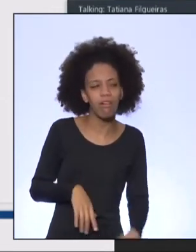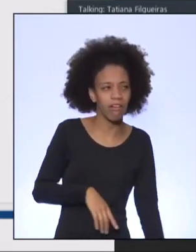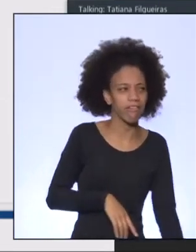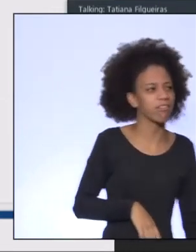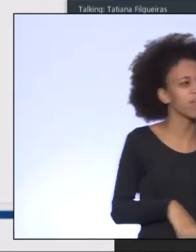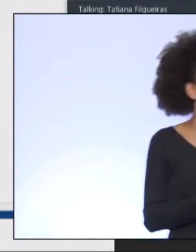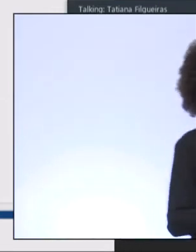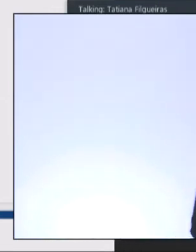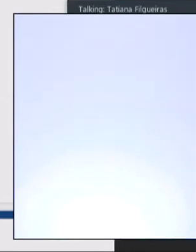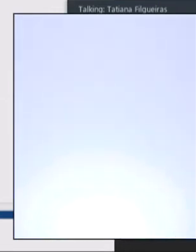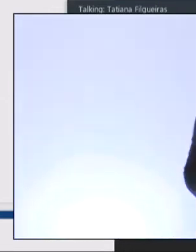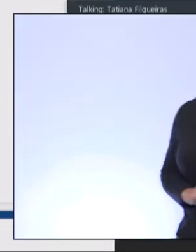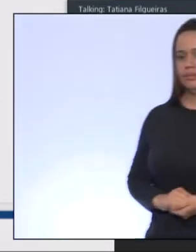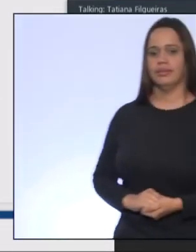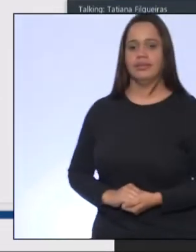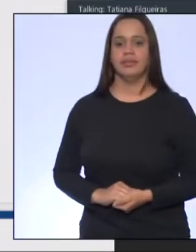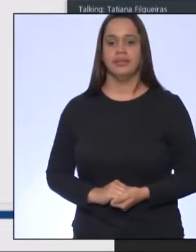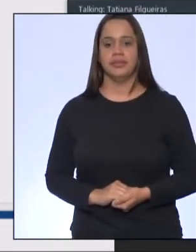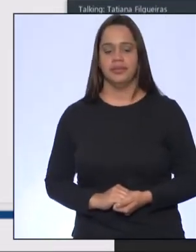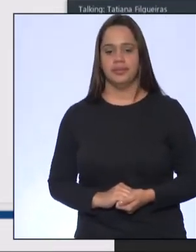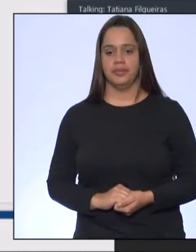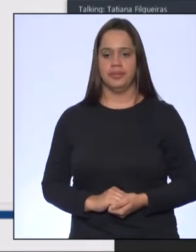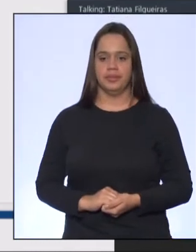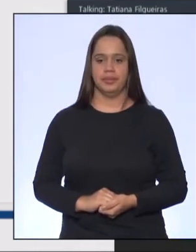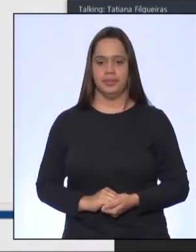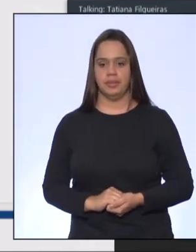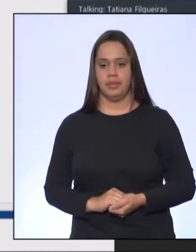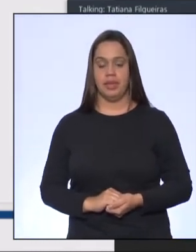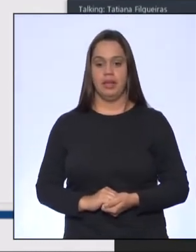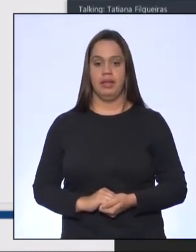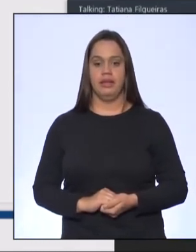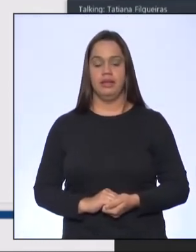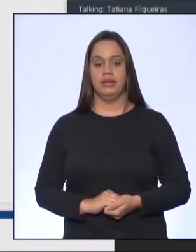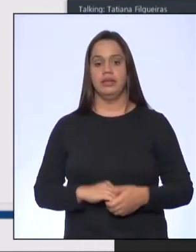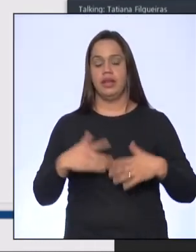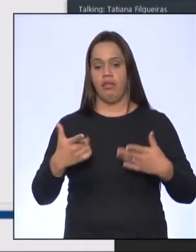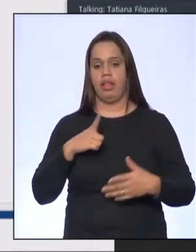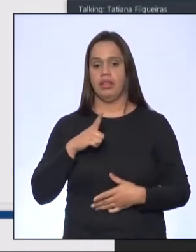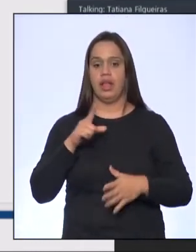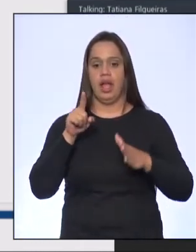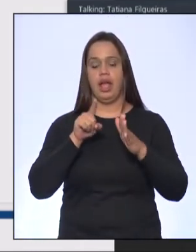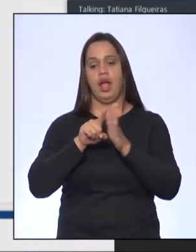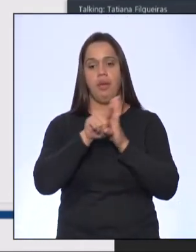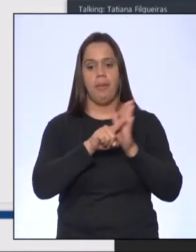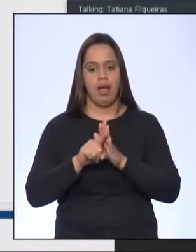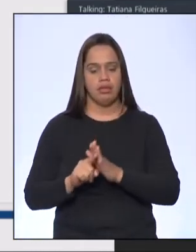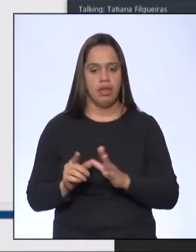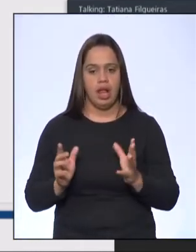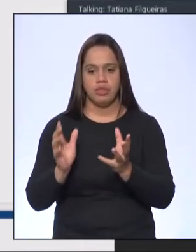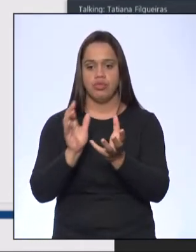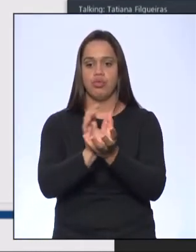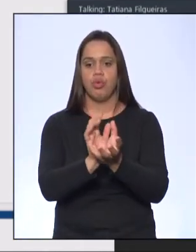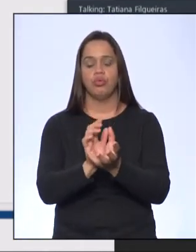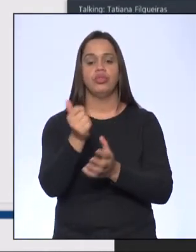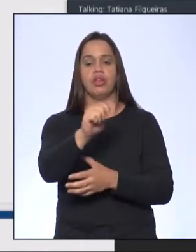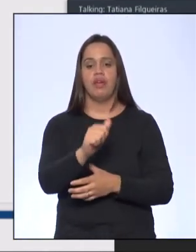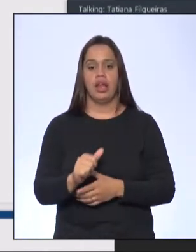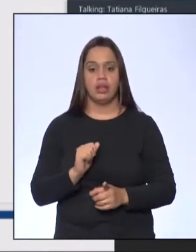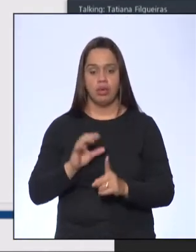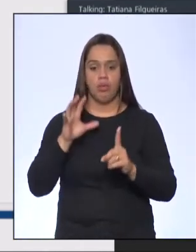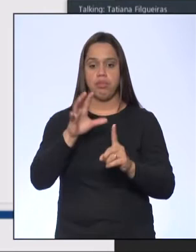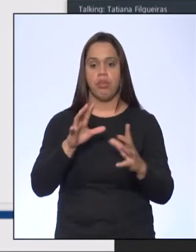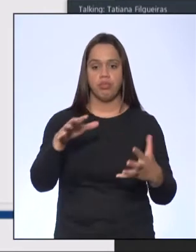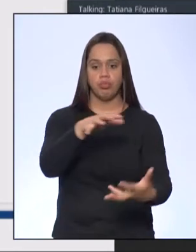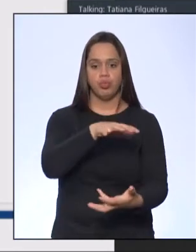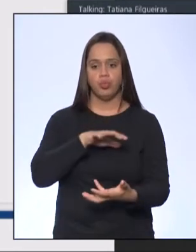base em teorias, né? Então existe uma meta-análise, que é um conjunto de avaliações de impacto no mundo